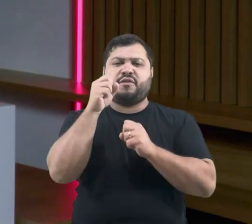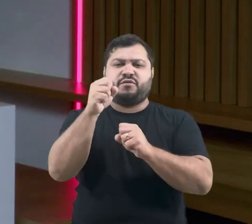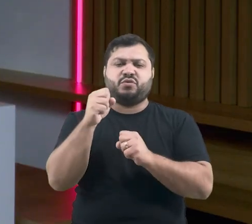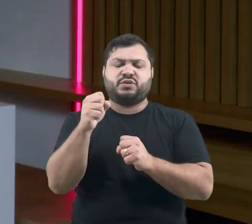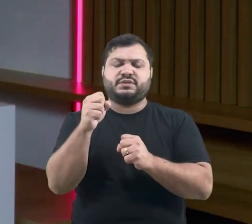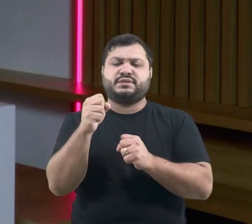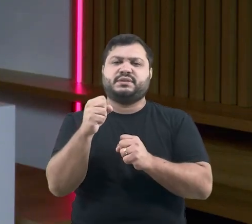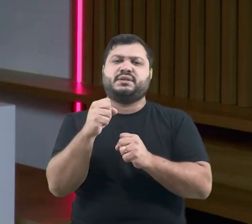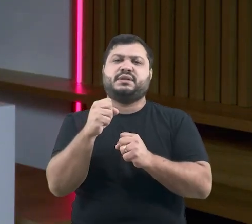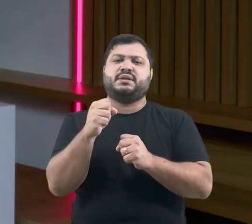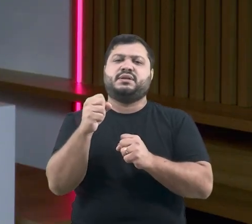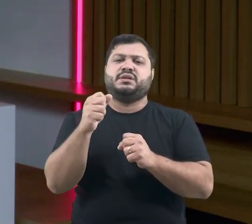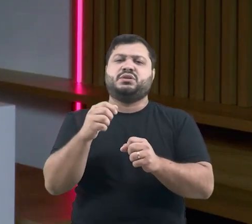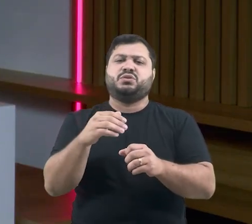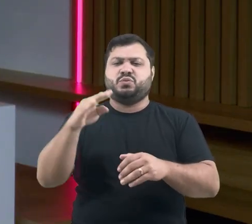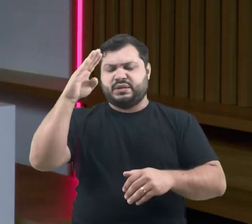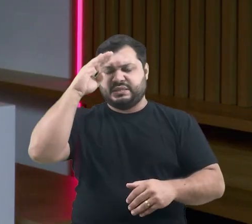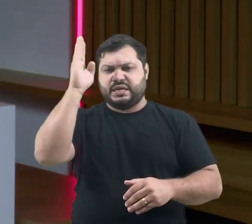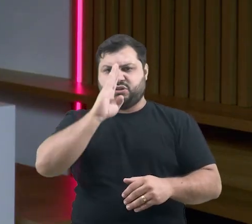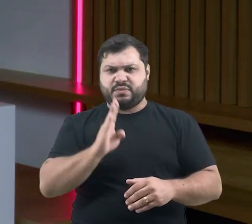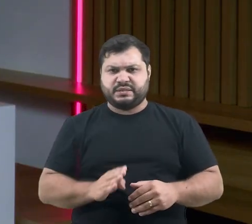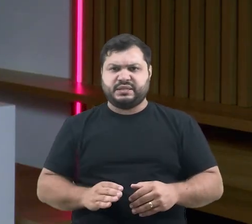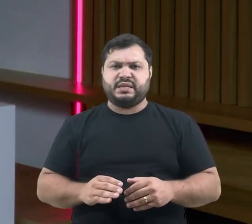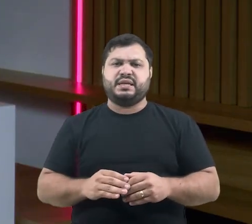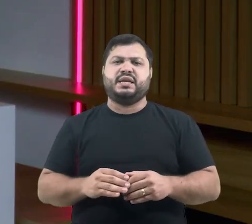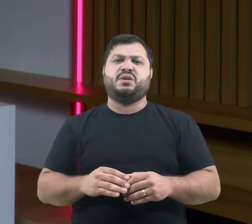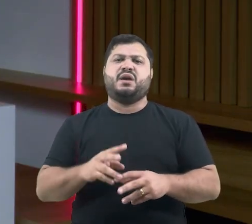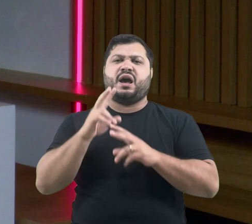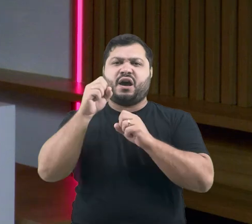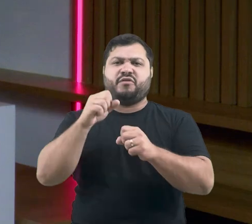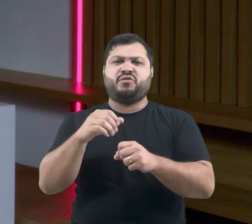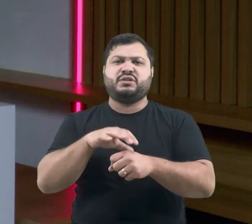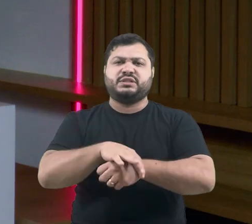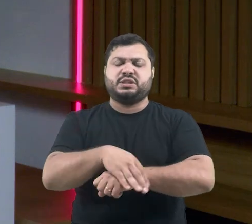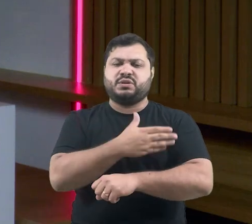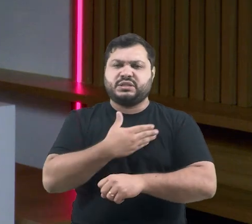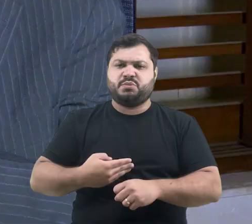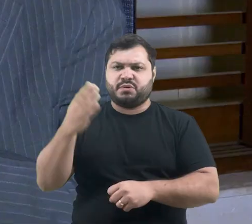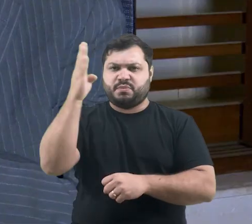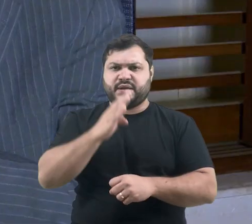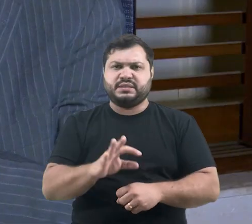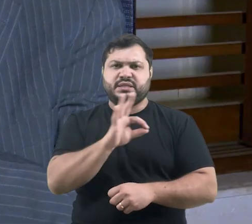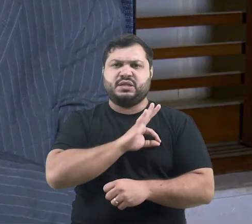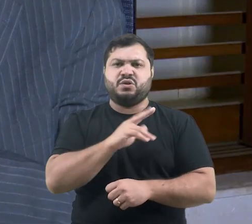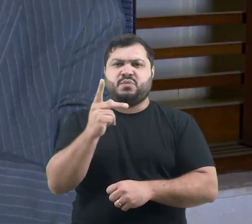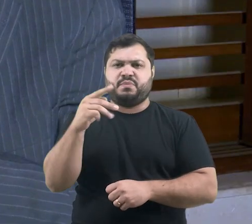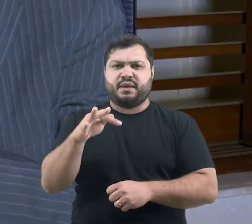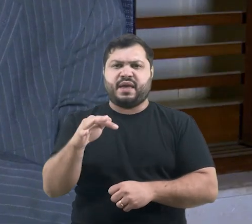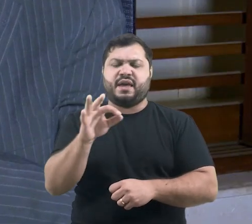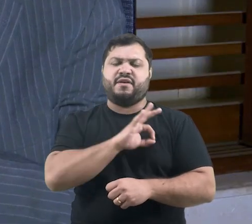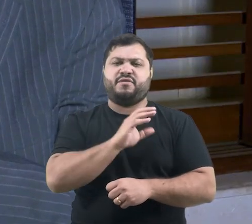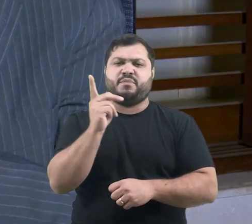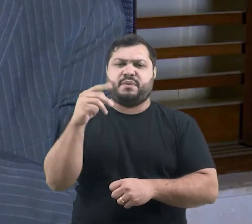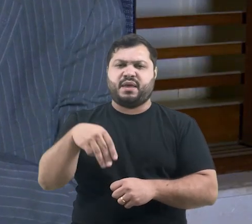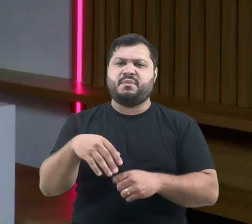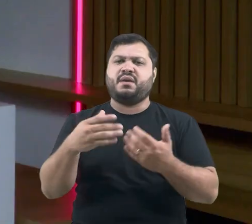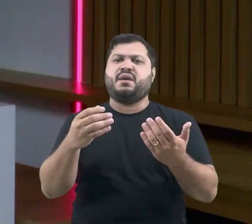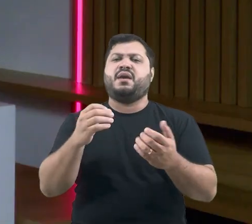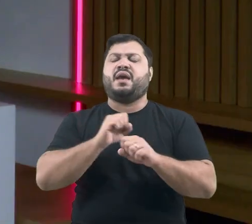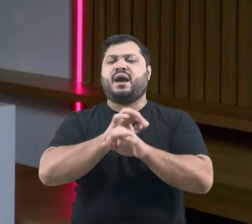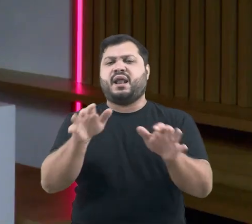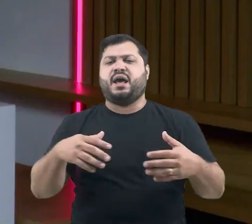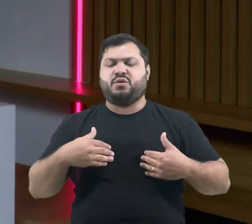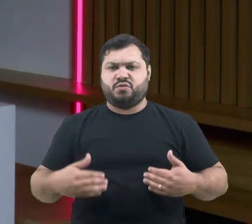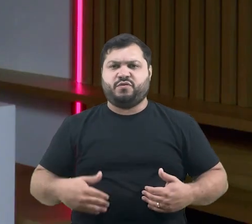da Força do Exército Brasileiro, para ser das Forças de Segurança Públicas do Brasil, Polícia Federal, Polícia Militar, é óbvio